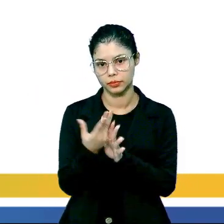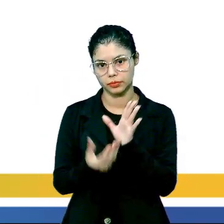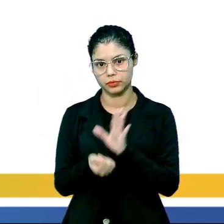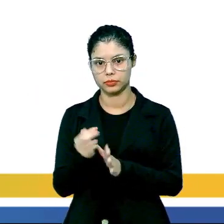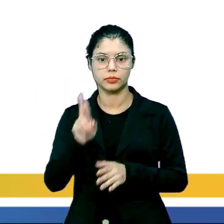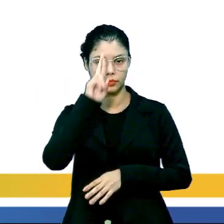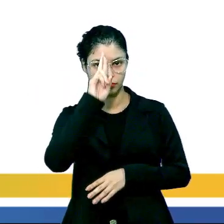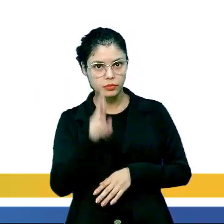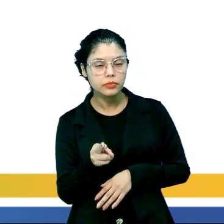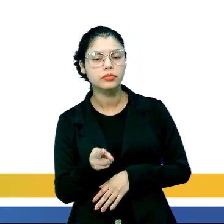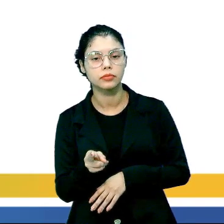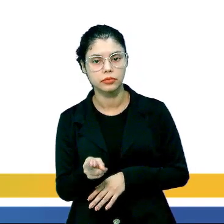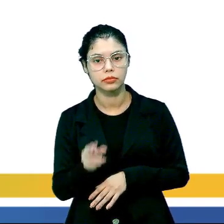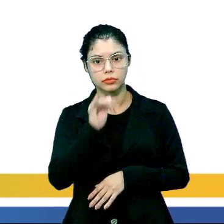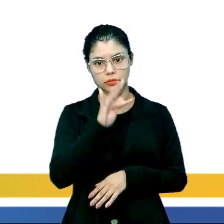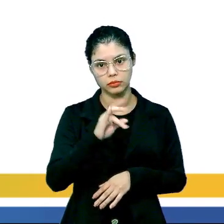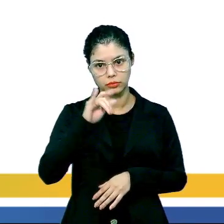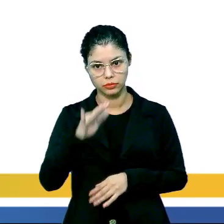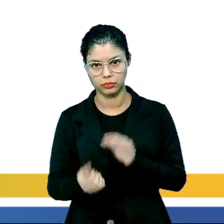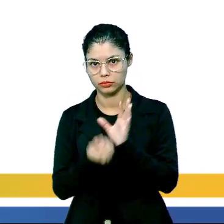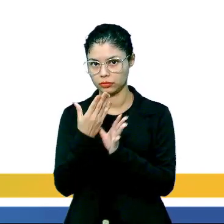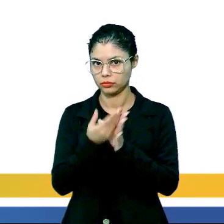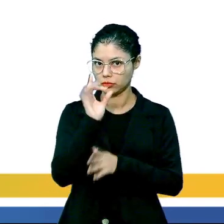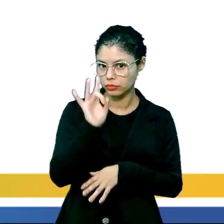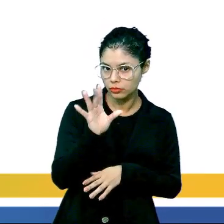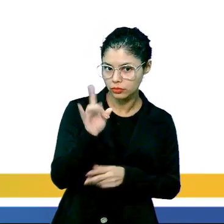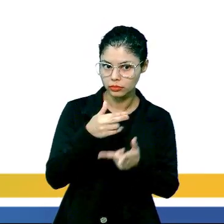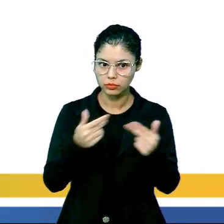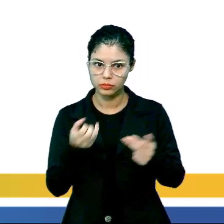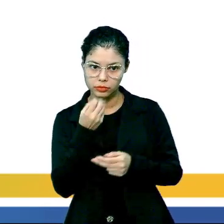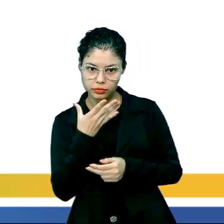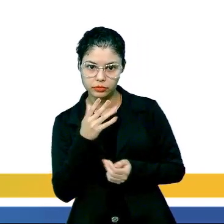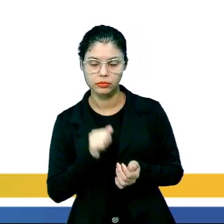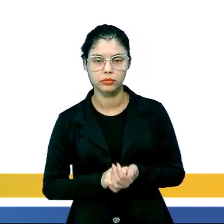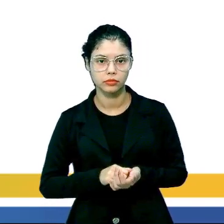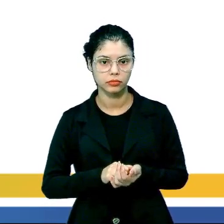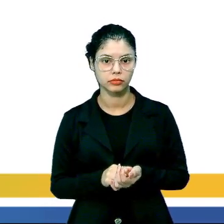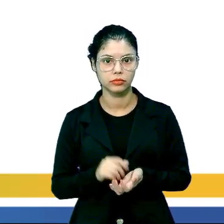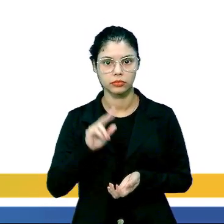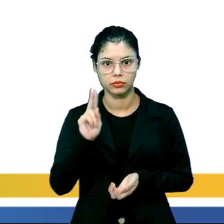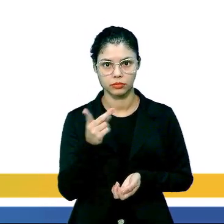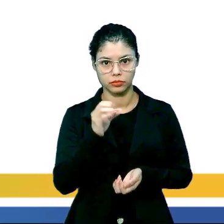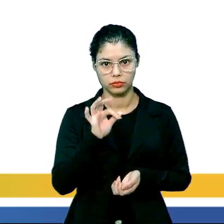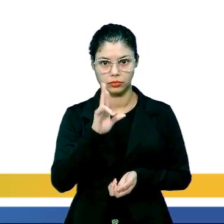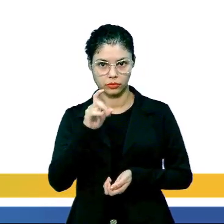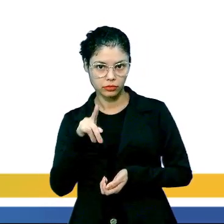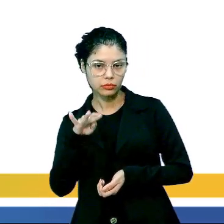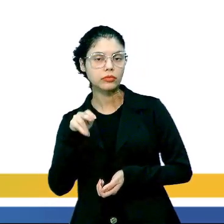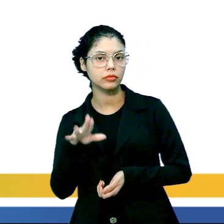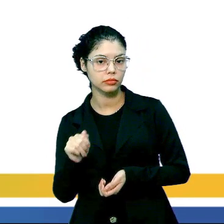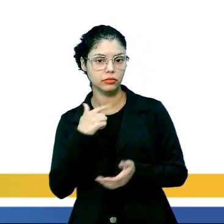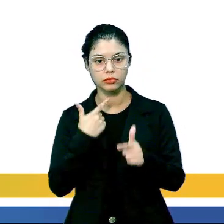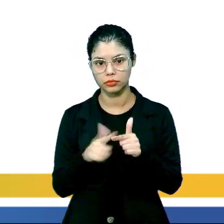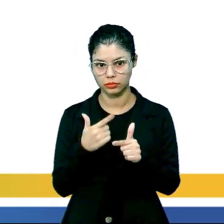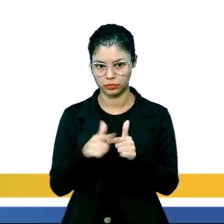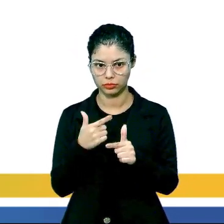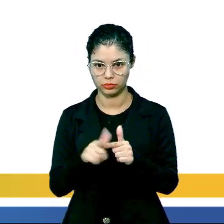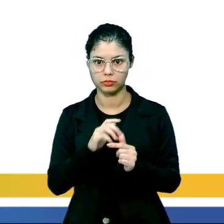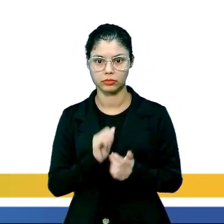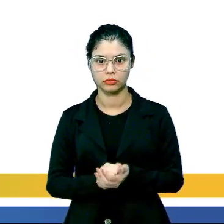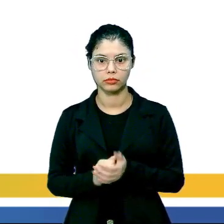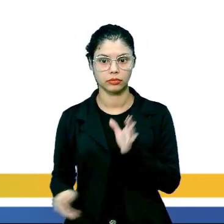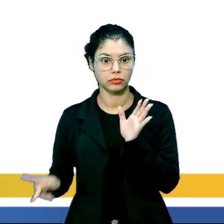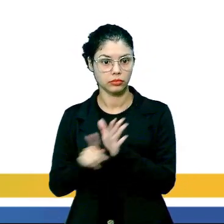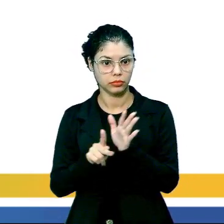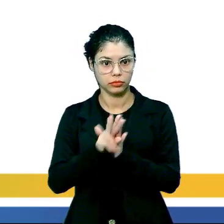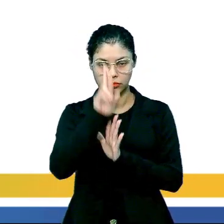pela razão iluminista não produziu só coisas boas. Então, Horkheim acreditava que o problema estava na